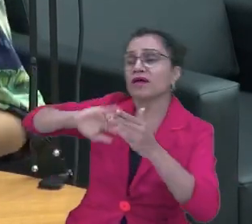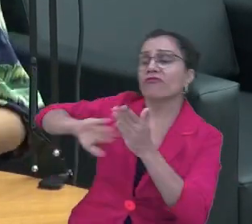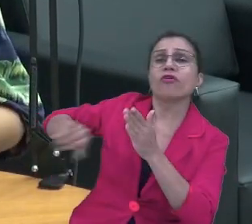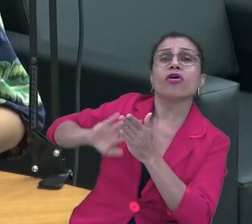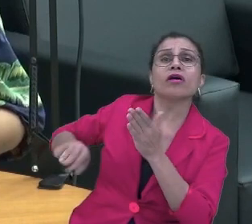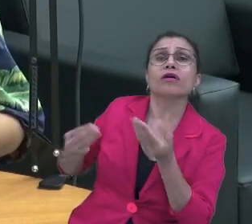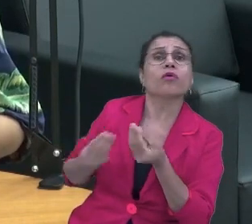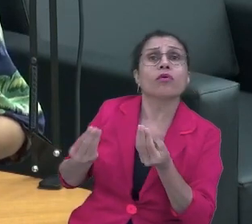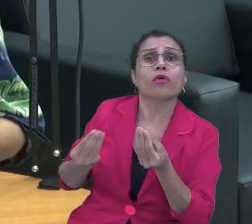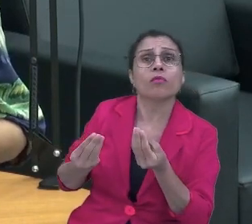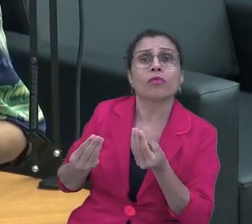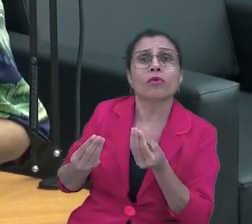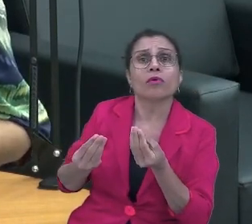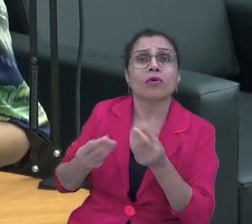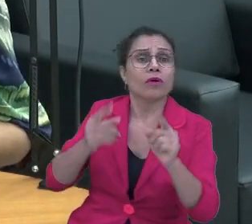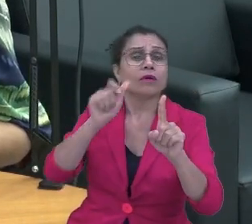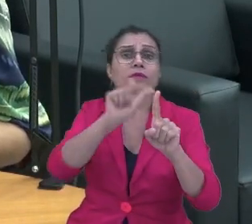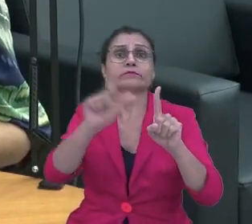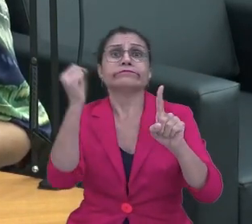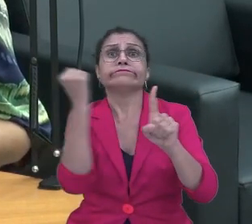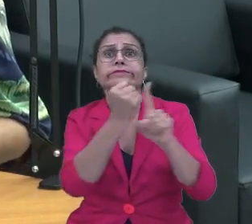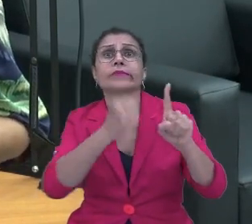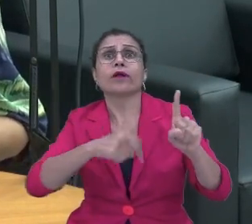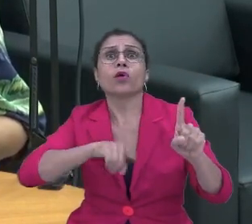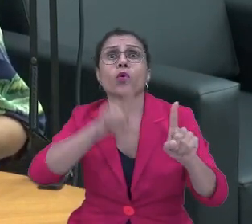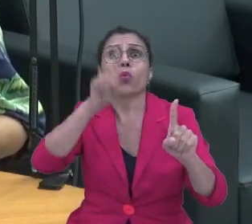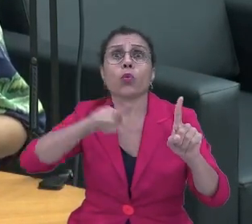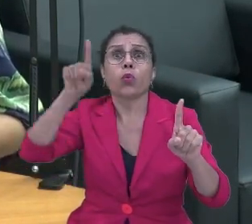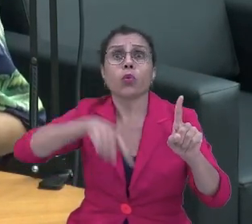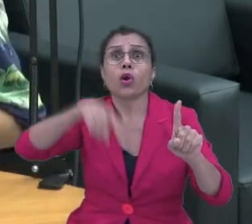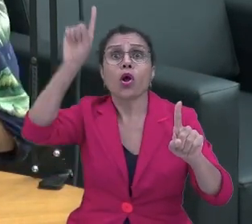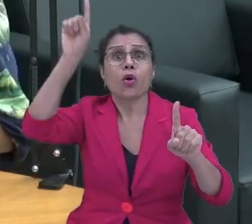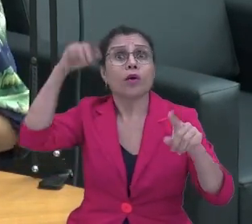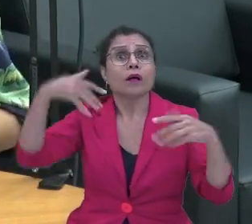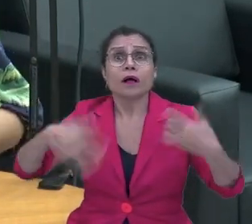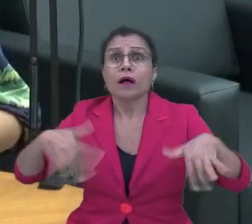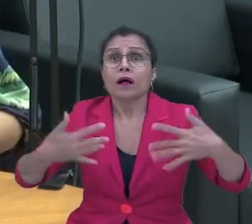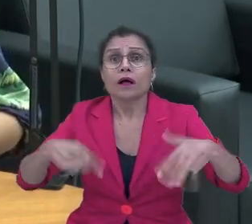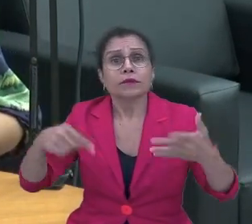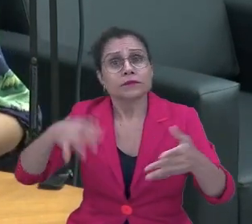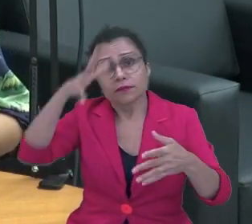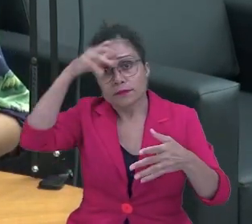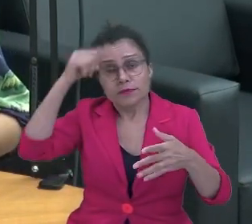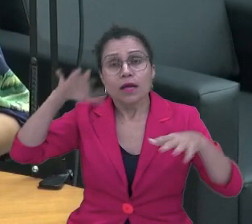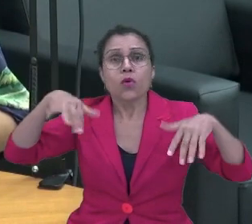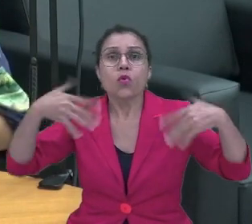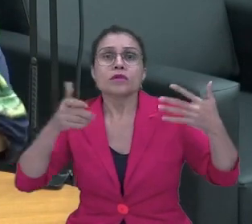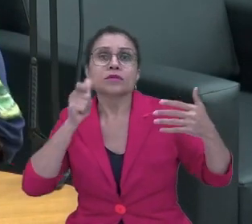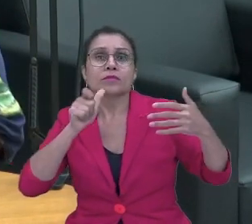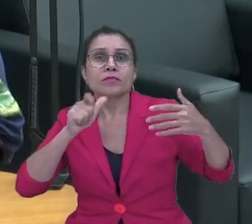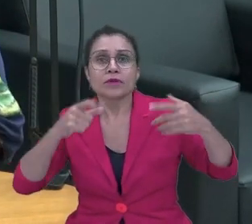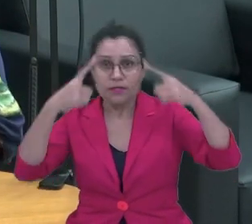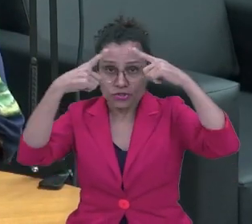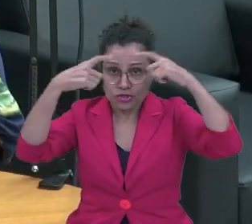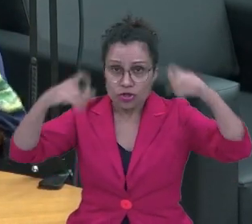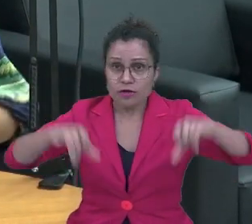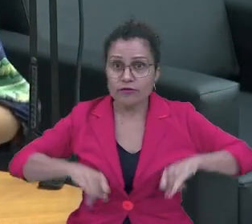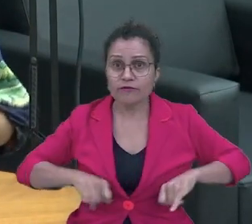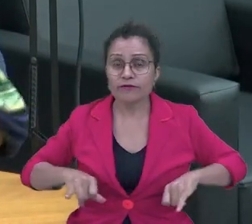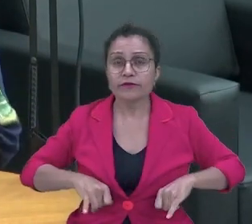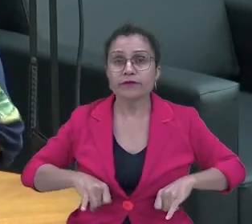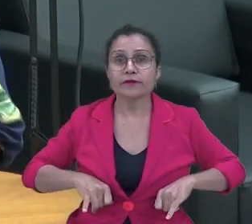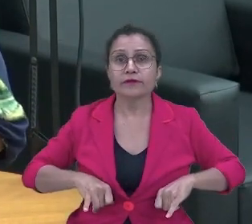fora. Olha a taxa de feminicídio no estado de Mato Grosso. Altíssimo. Por exemplo, quando uma mulher sofre uma violência, Tânia, essa mulher,